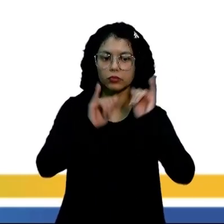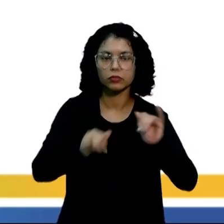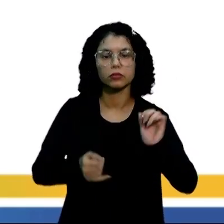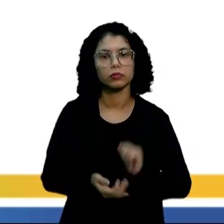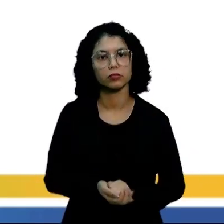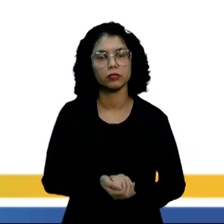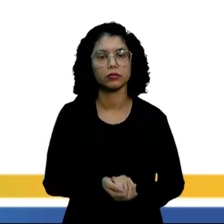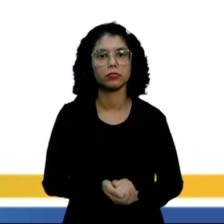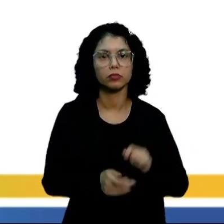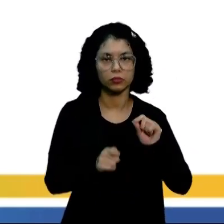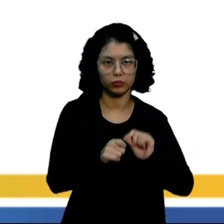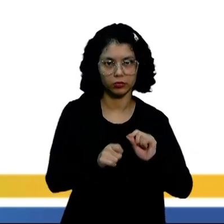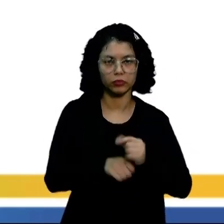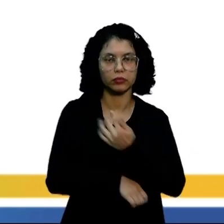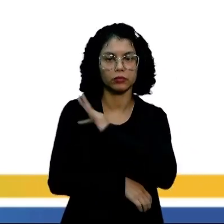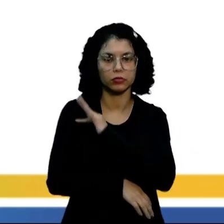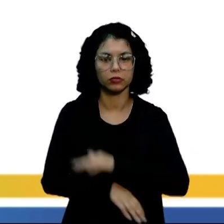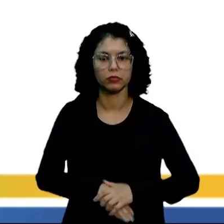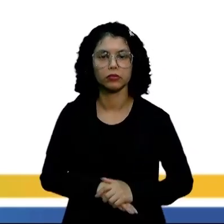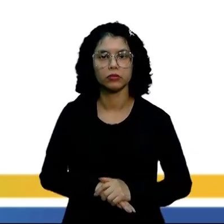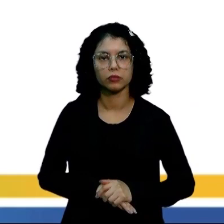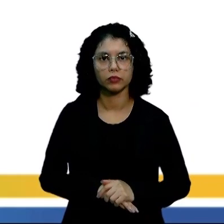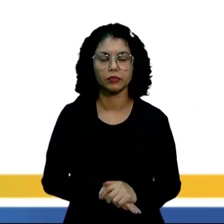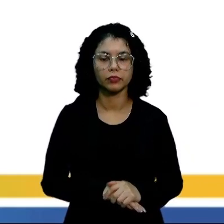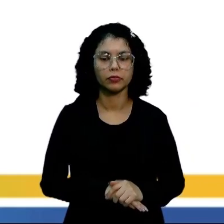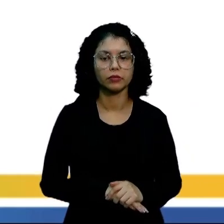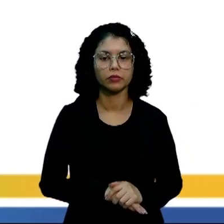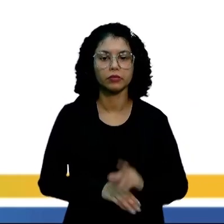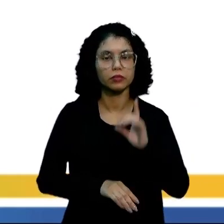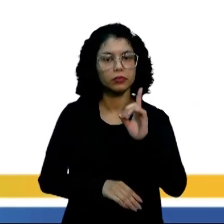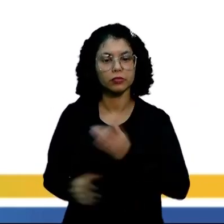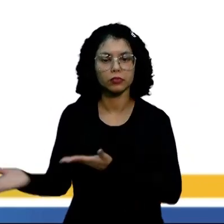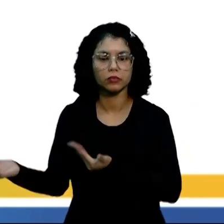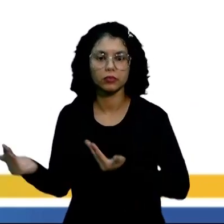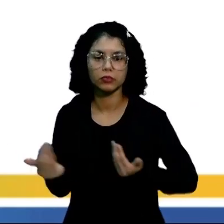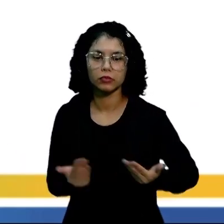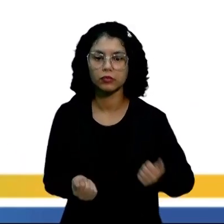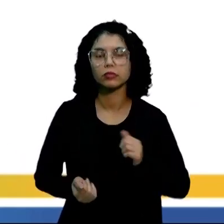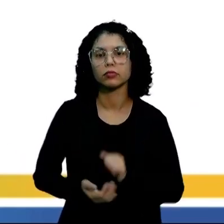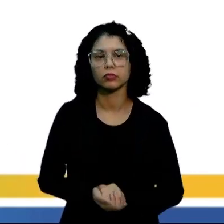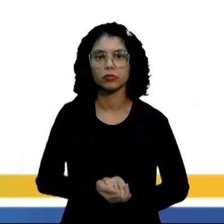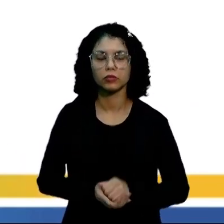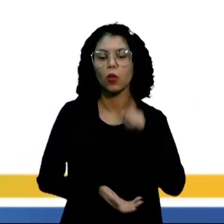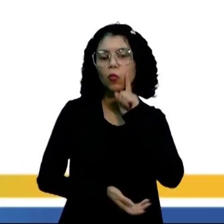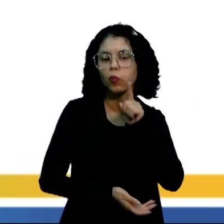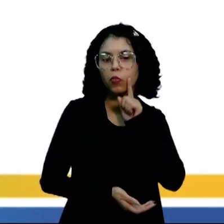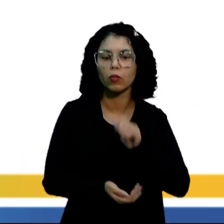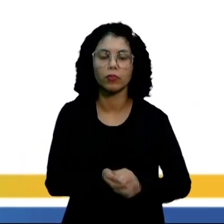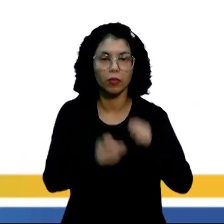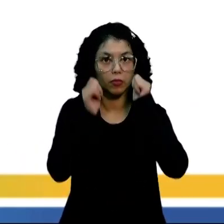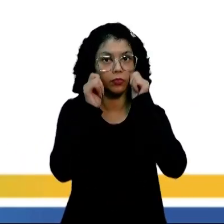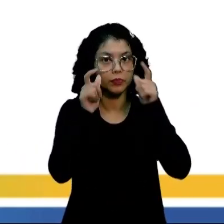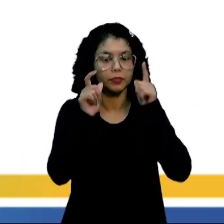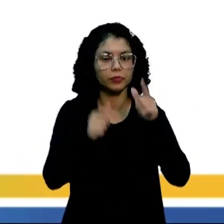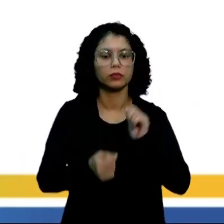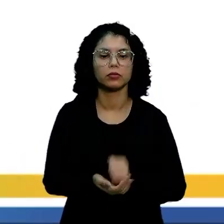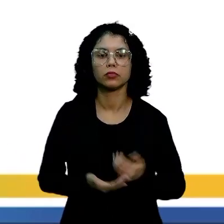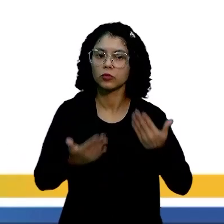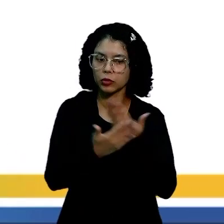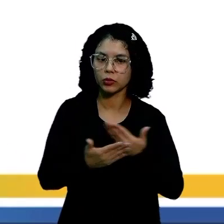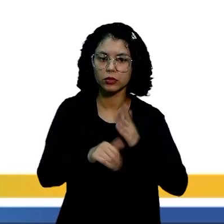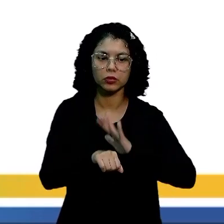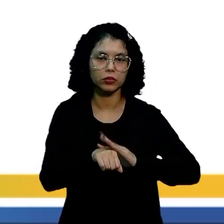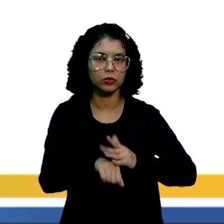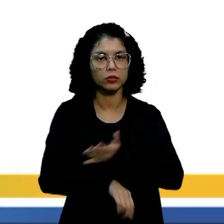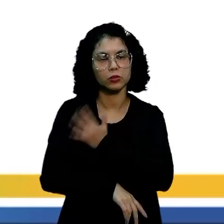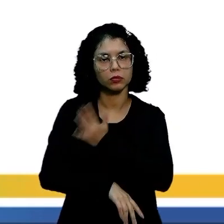são divulgadas no meio acadêmico. Letra D, jovens americanos são alertados dos riscos